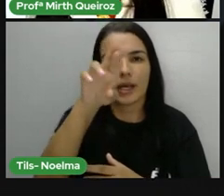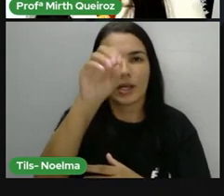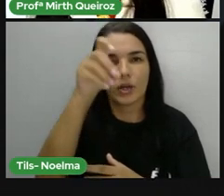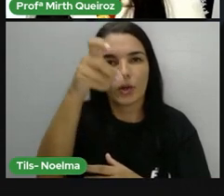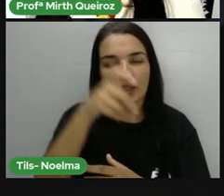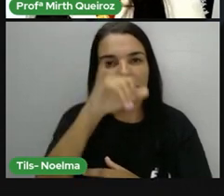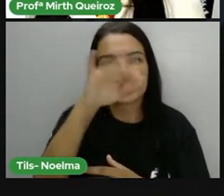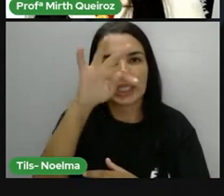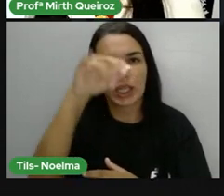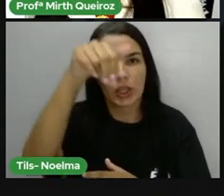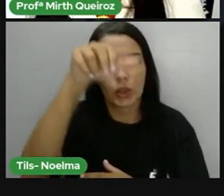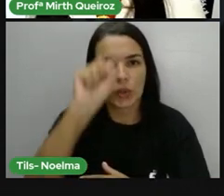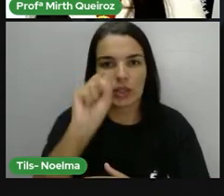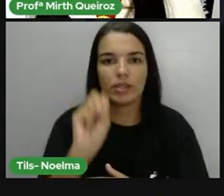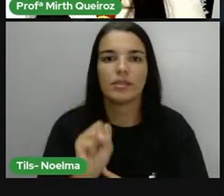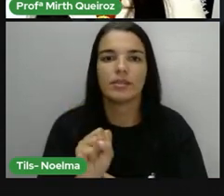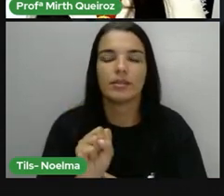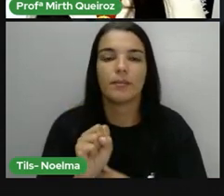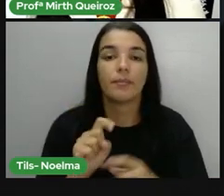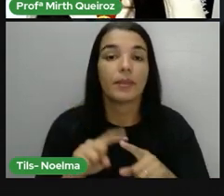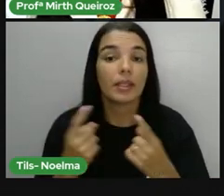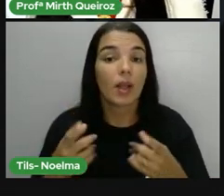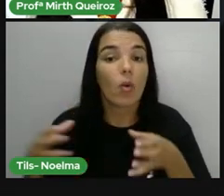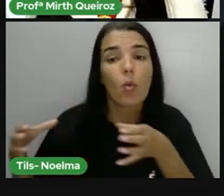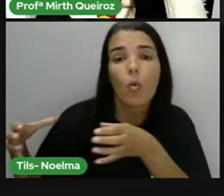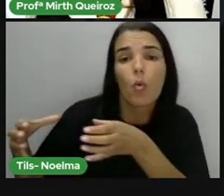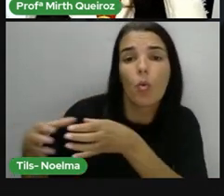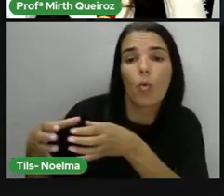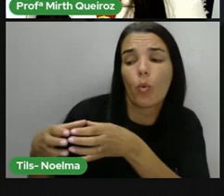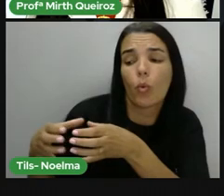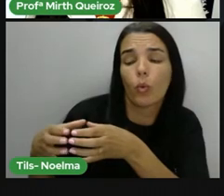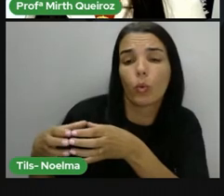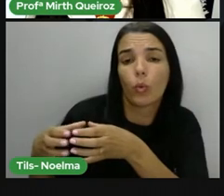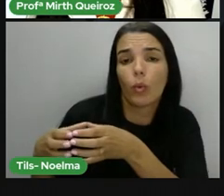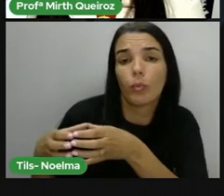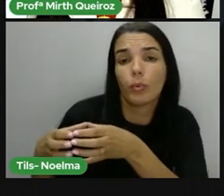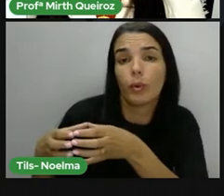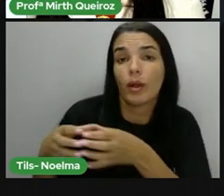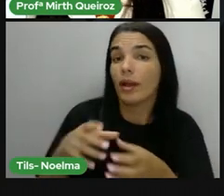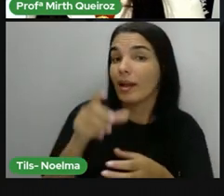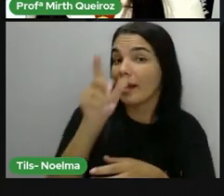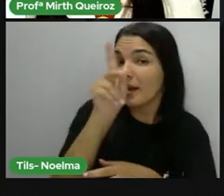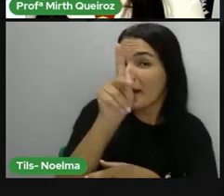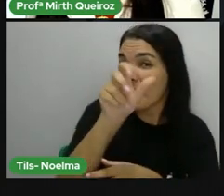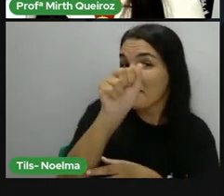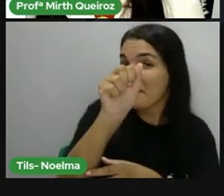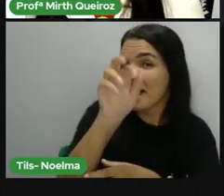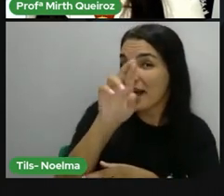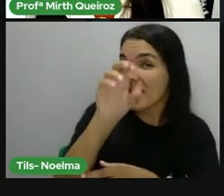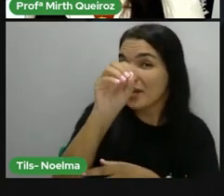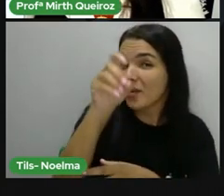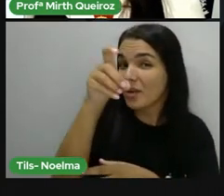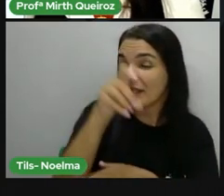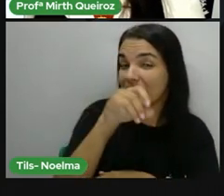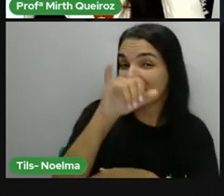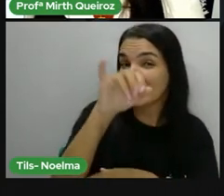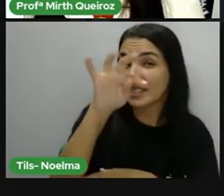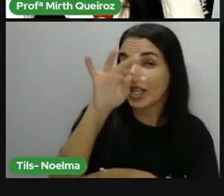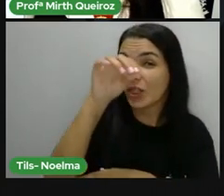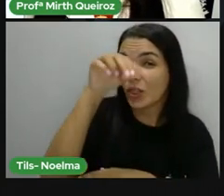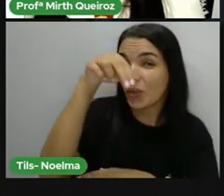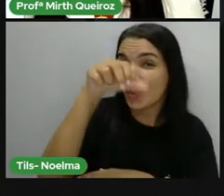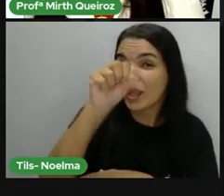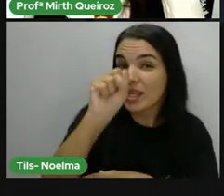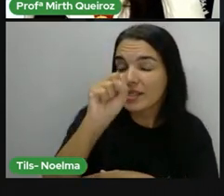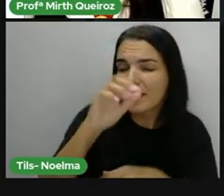Observa-se desse modo que o grupo de palavras paroxítonas é a que requer maior atenção dos estudantes na escrita,